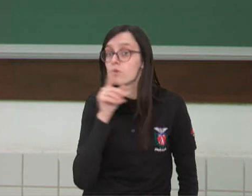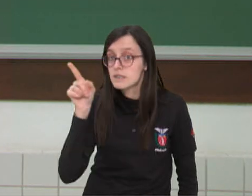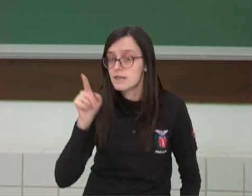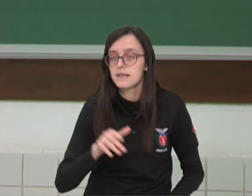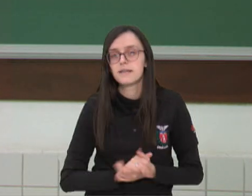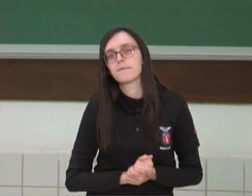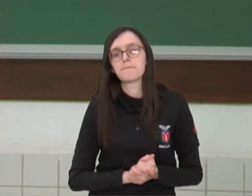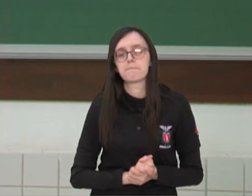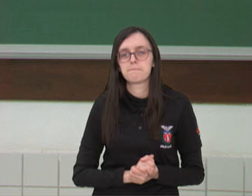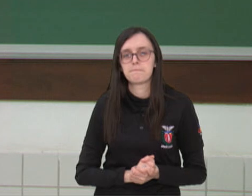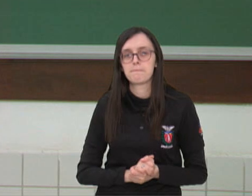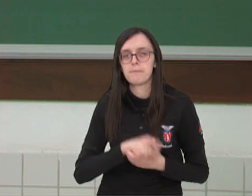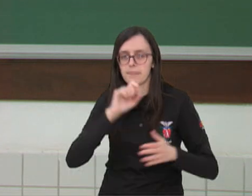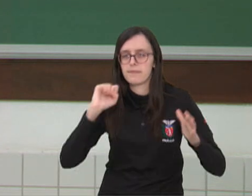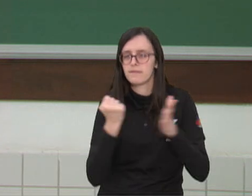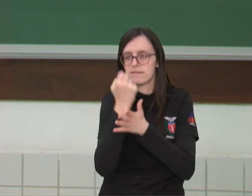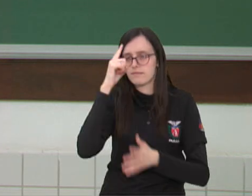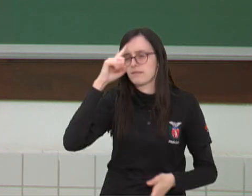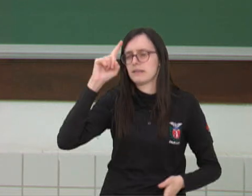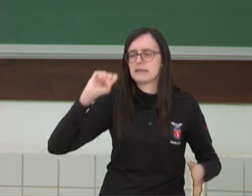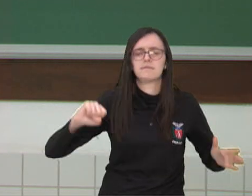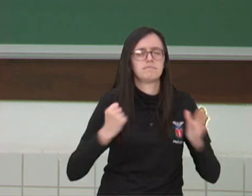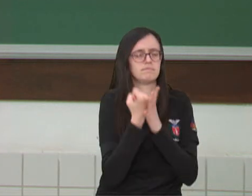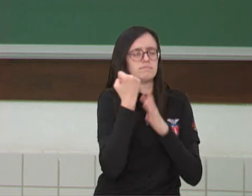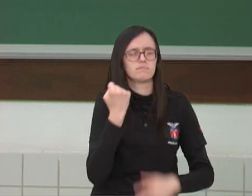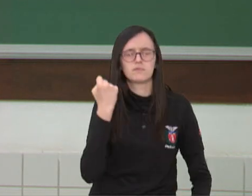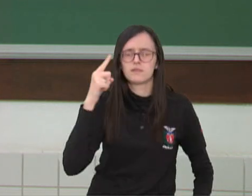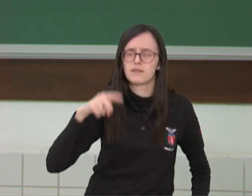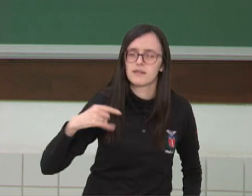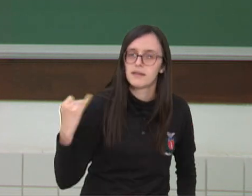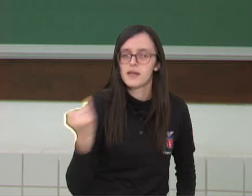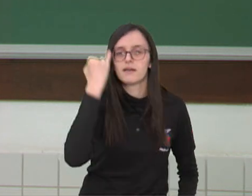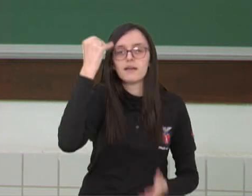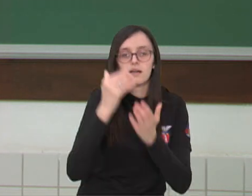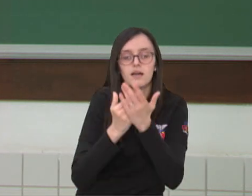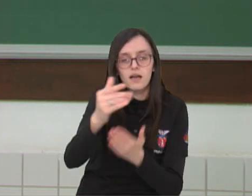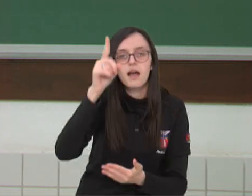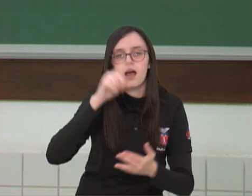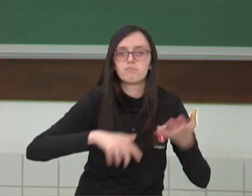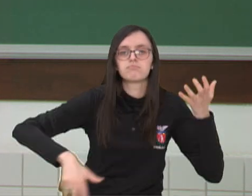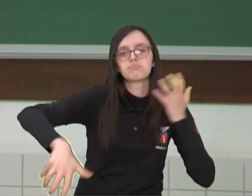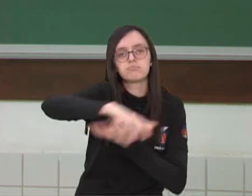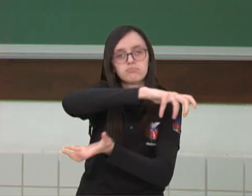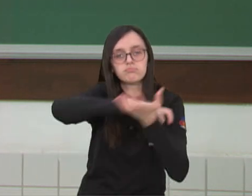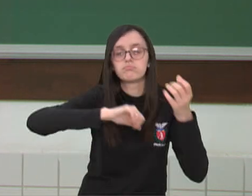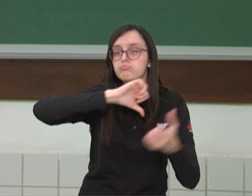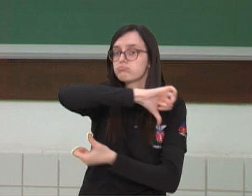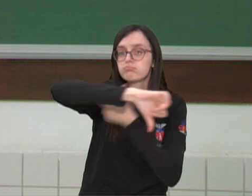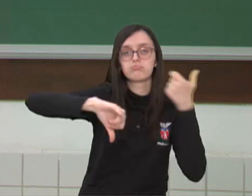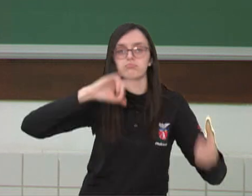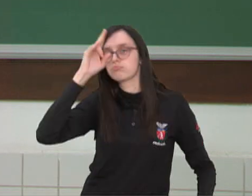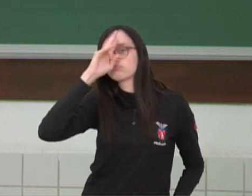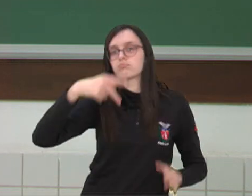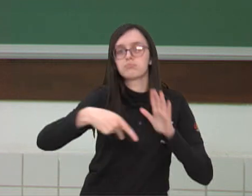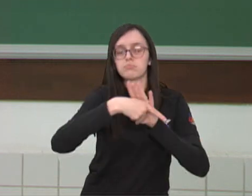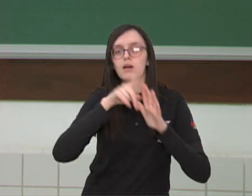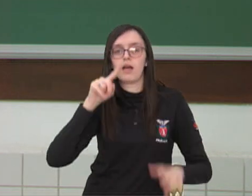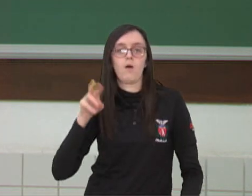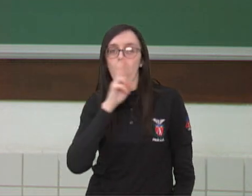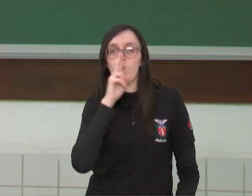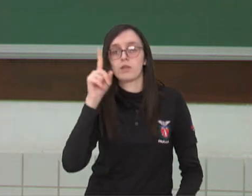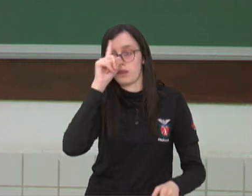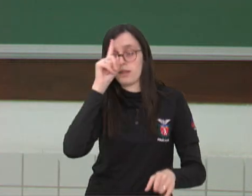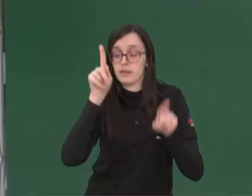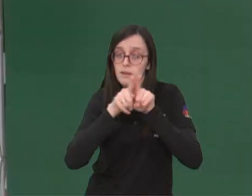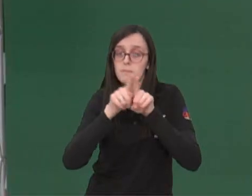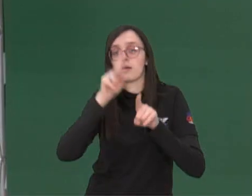todo. Essa data ficou muito marcada, muito importante. É o início dessa revolução que mudou a história da Rússia e até a história do mundo.